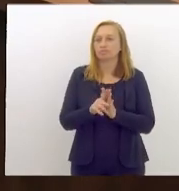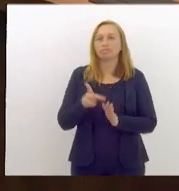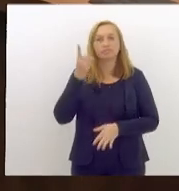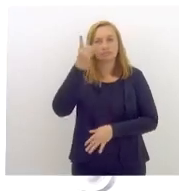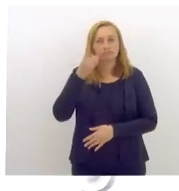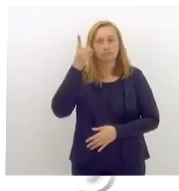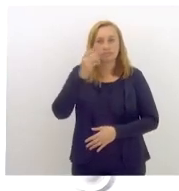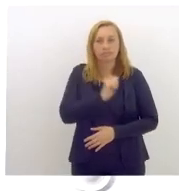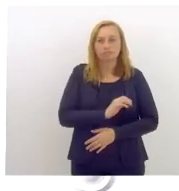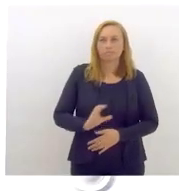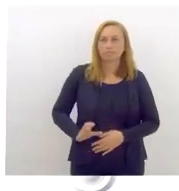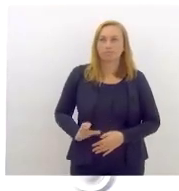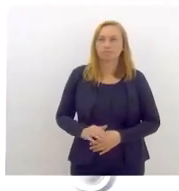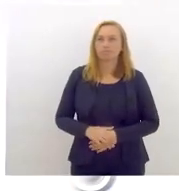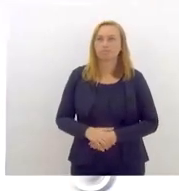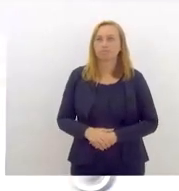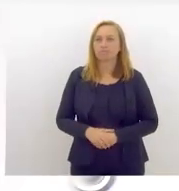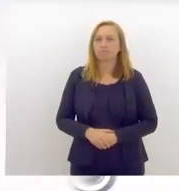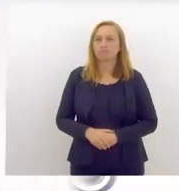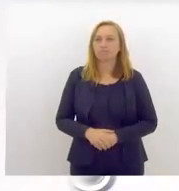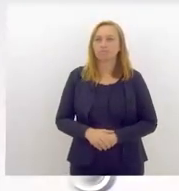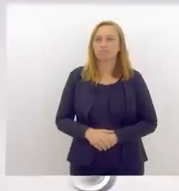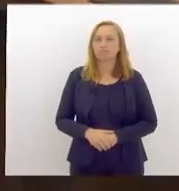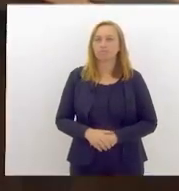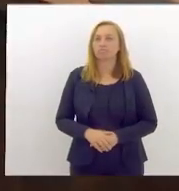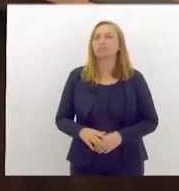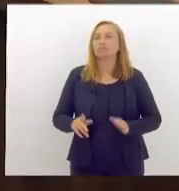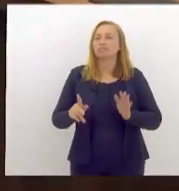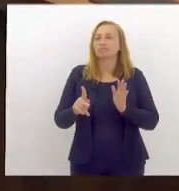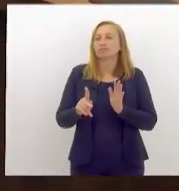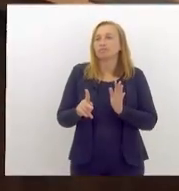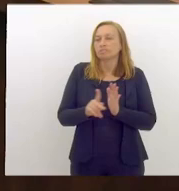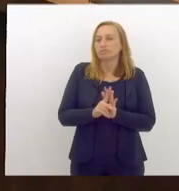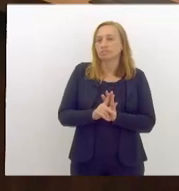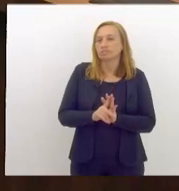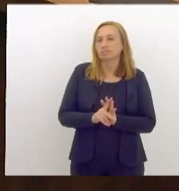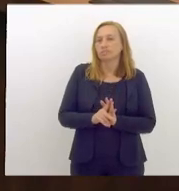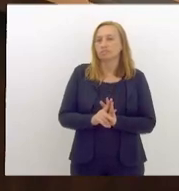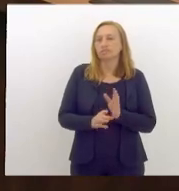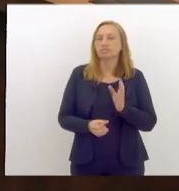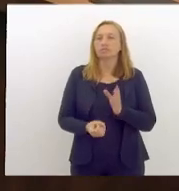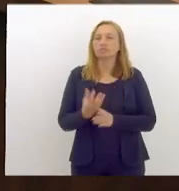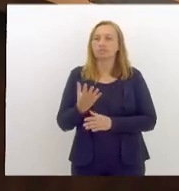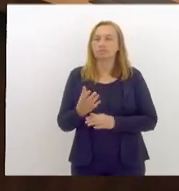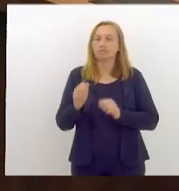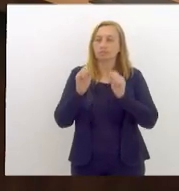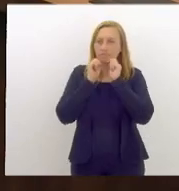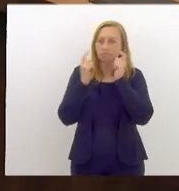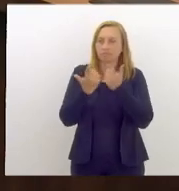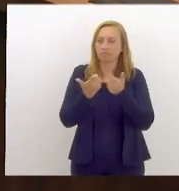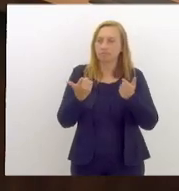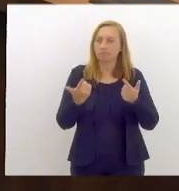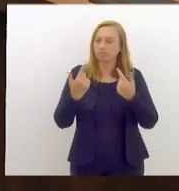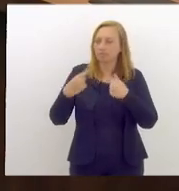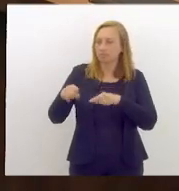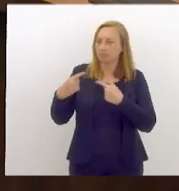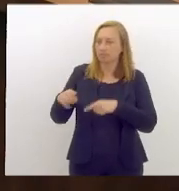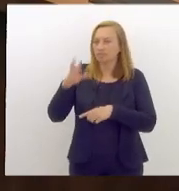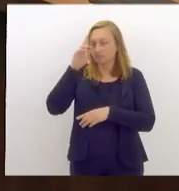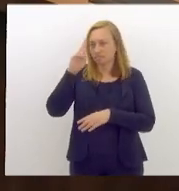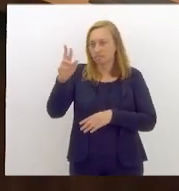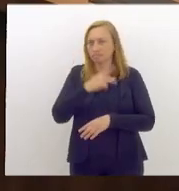André celiano Esse é um projeto que surgiu da Assembleia Legislativa mas iniciativa que Assembleia teve por provocação de vossa excelência